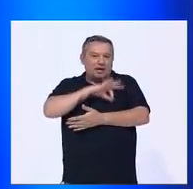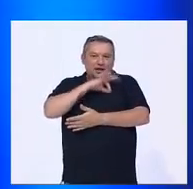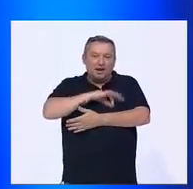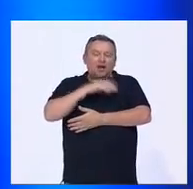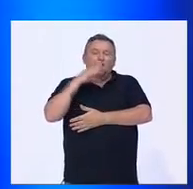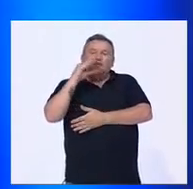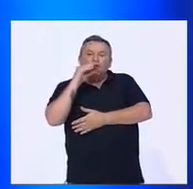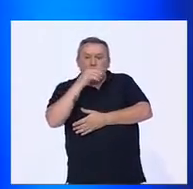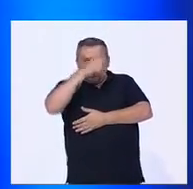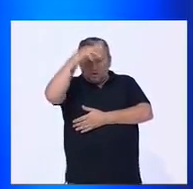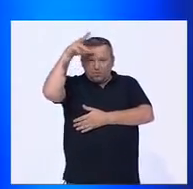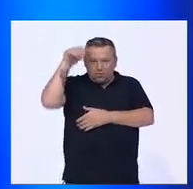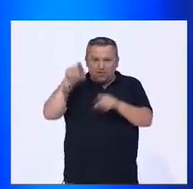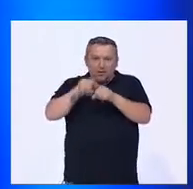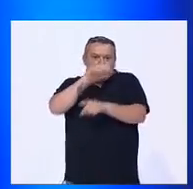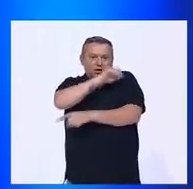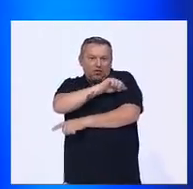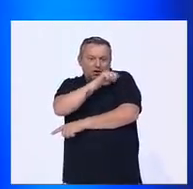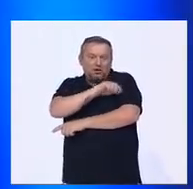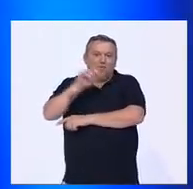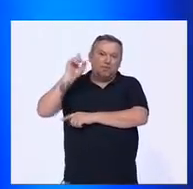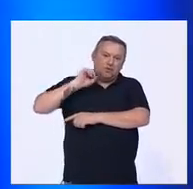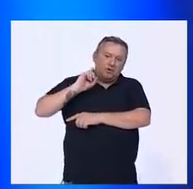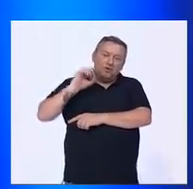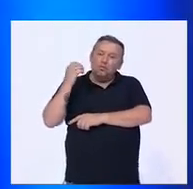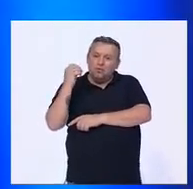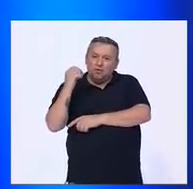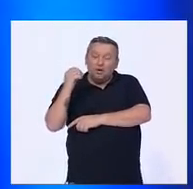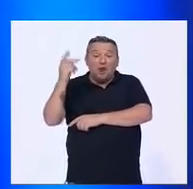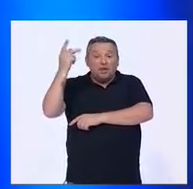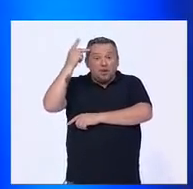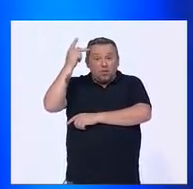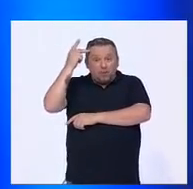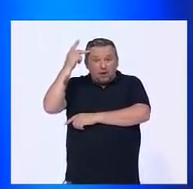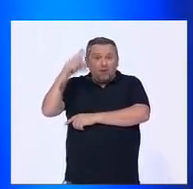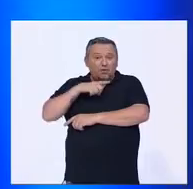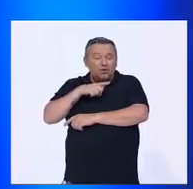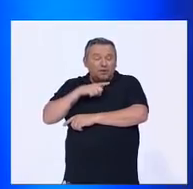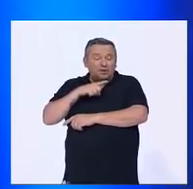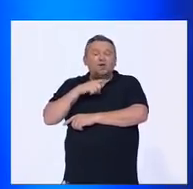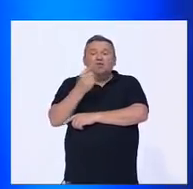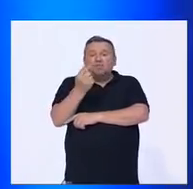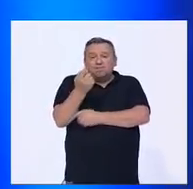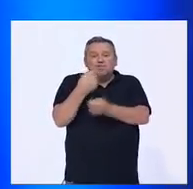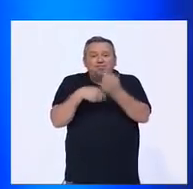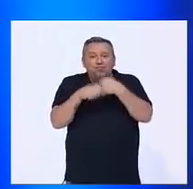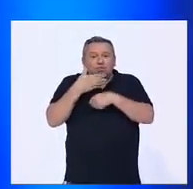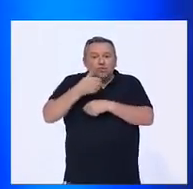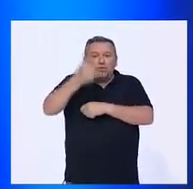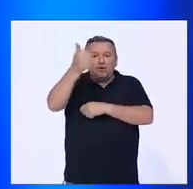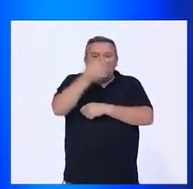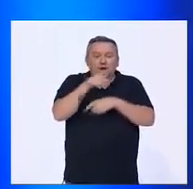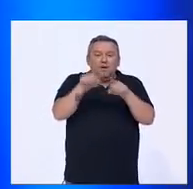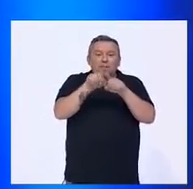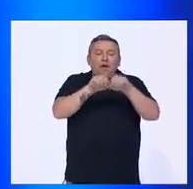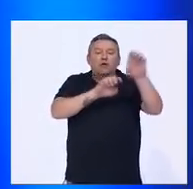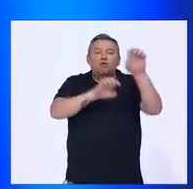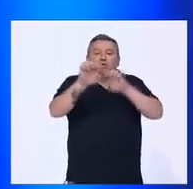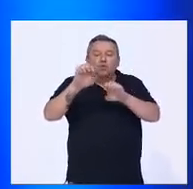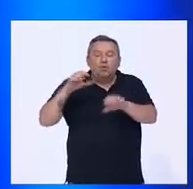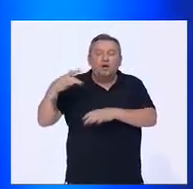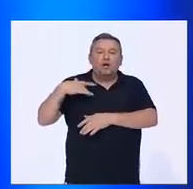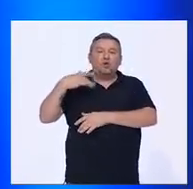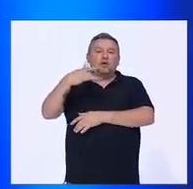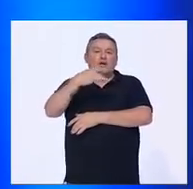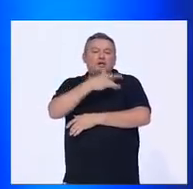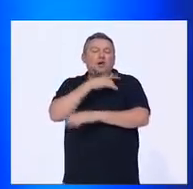caso de Minas Gerais, o caso do meu estado, do Rio Grande do Sul. E São Paulo tem uma estabilidade fiscal, financeira, e também uma infraestrutura em saúde, em